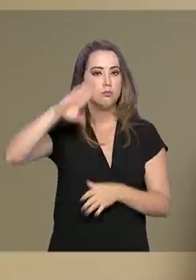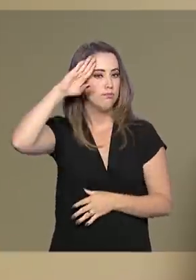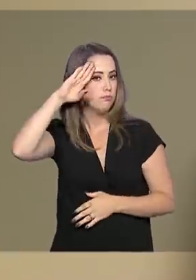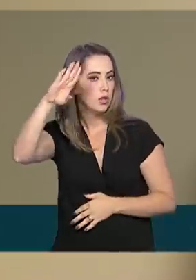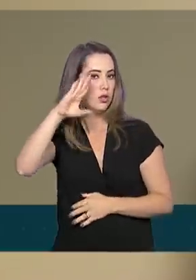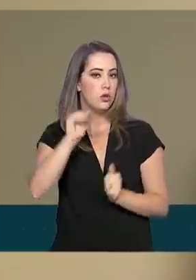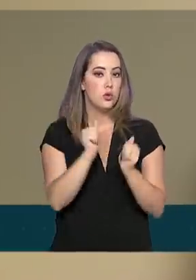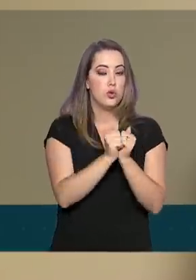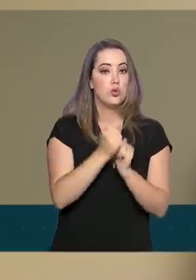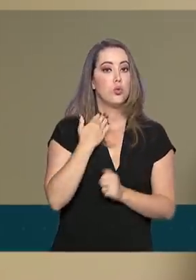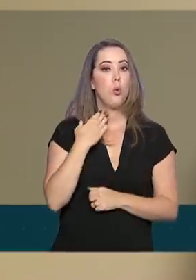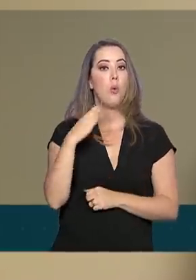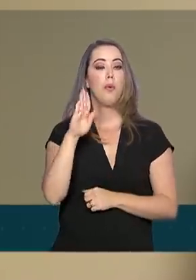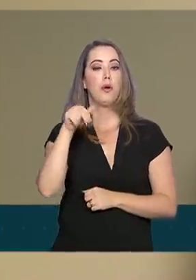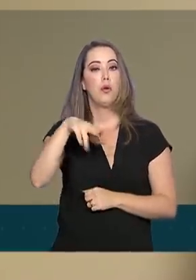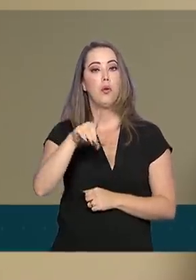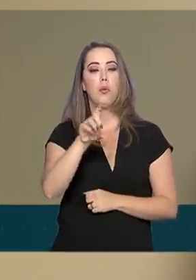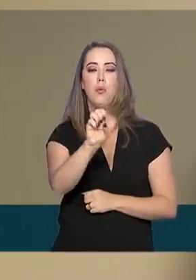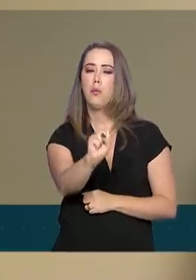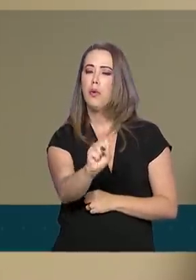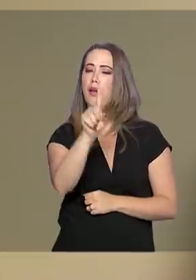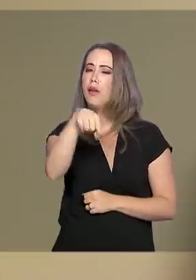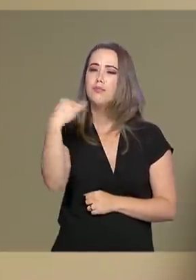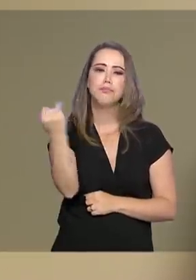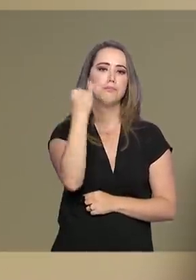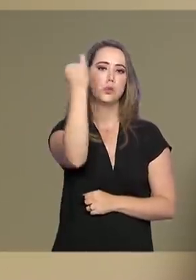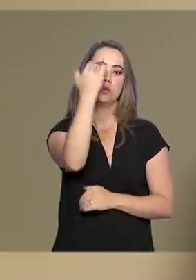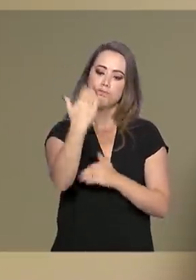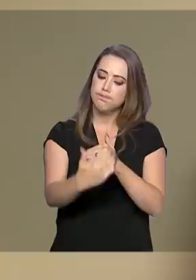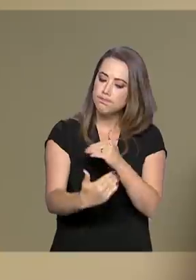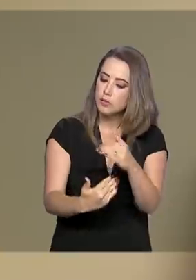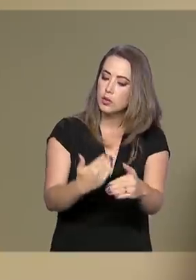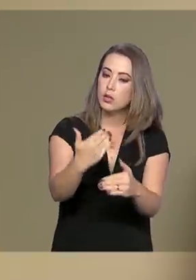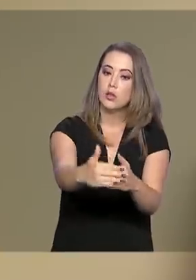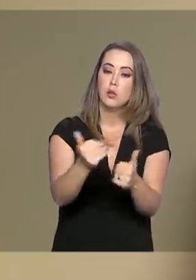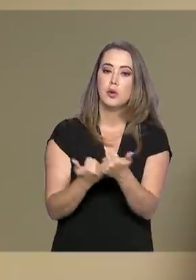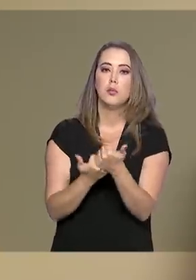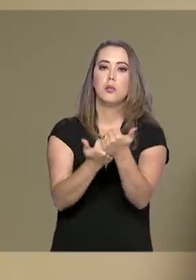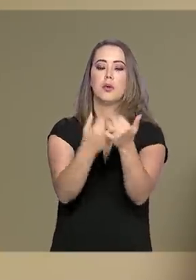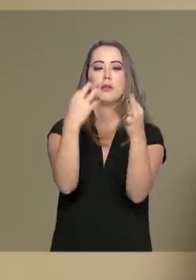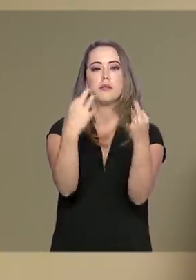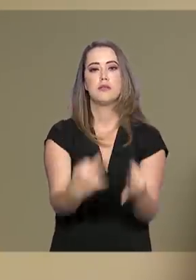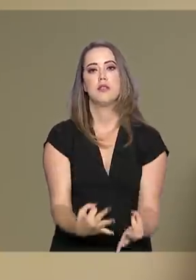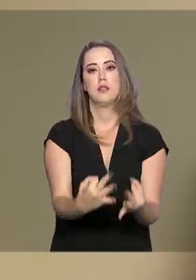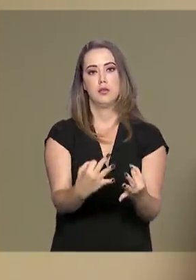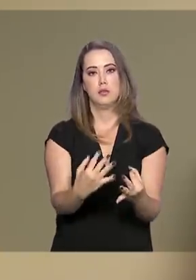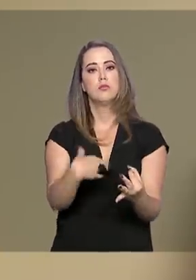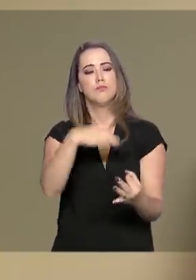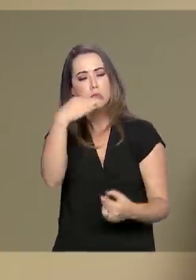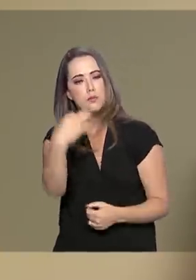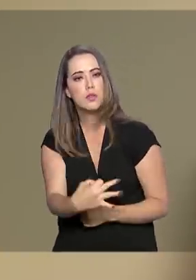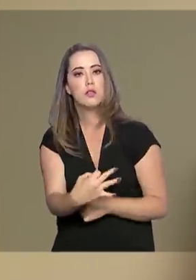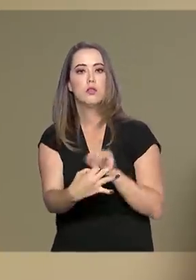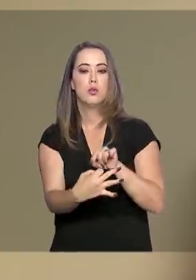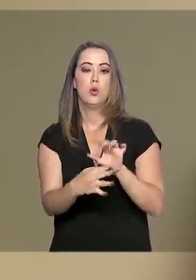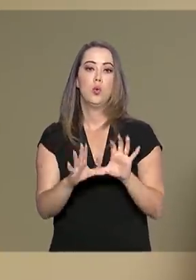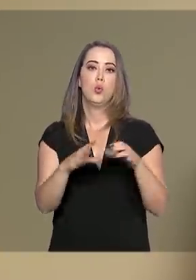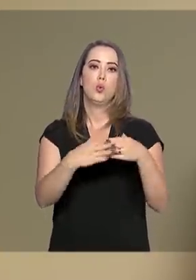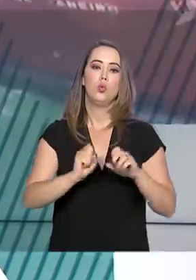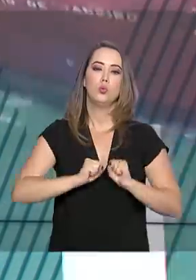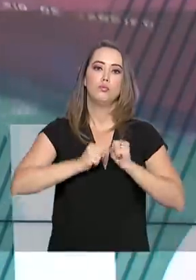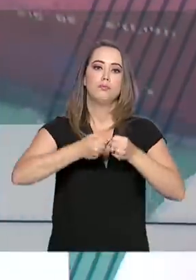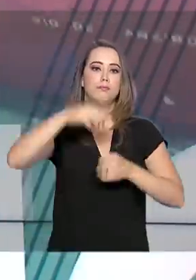financeira do BNDES é fundamental para esse próximo passo, para a gente poder apoiar de forma correta e de forma precisa ao setor de